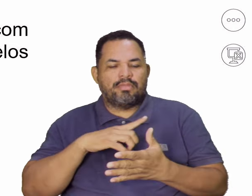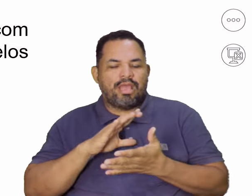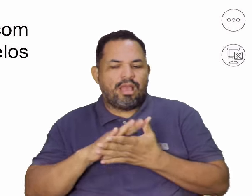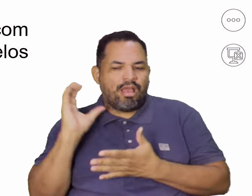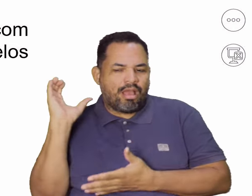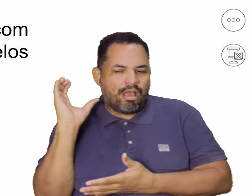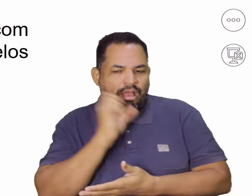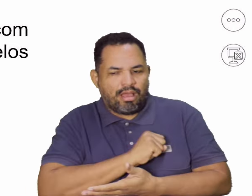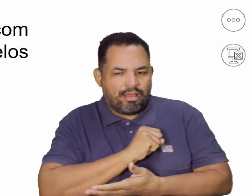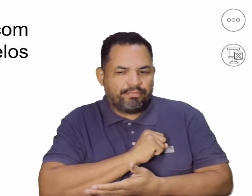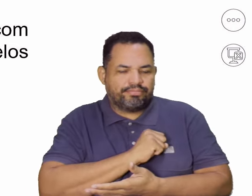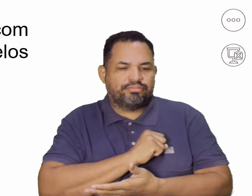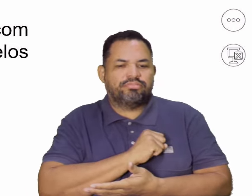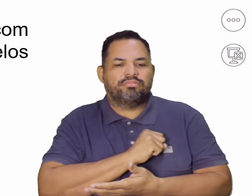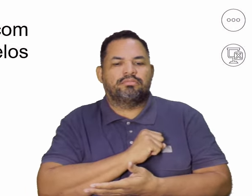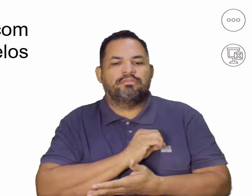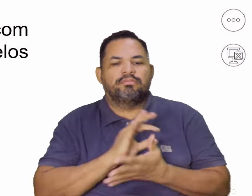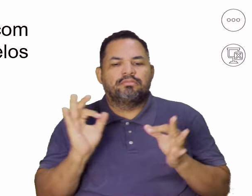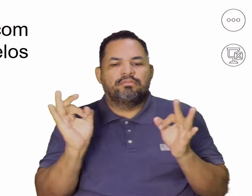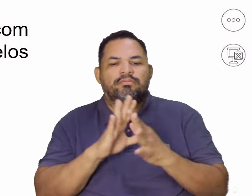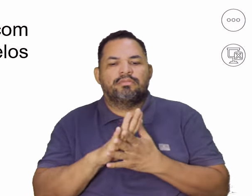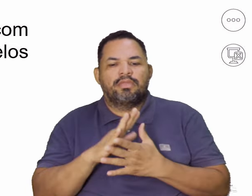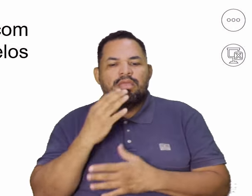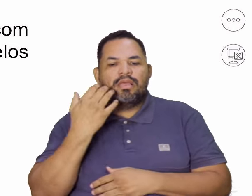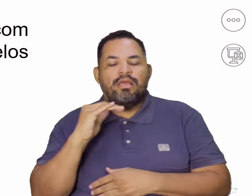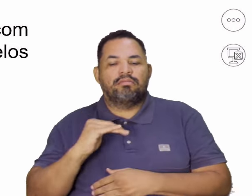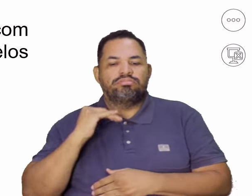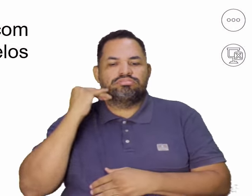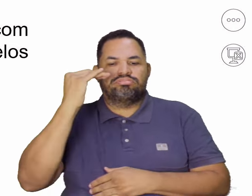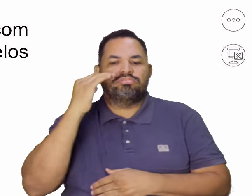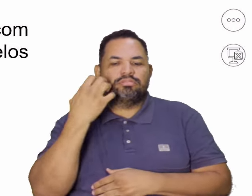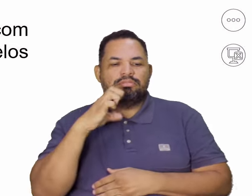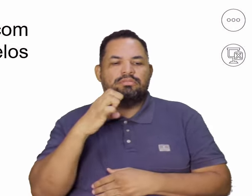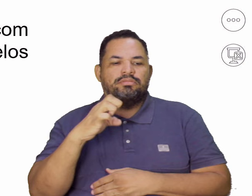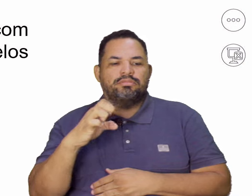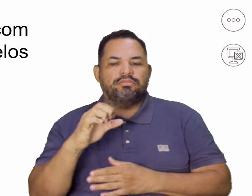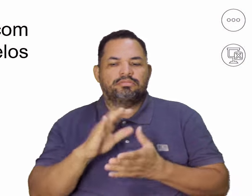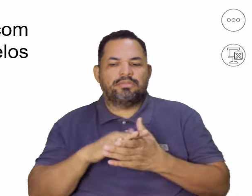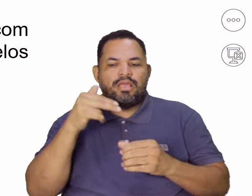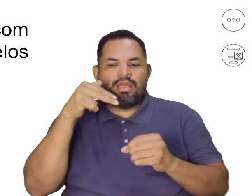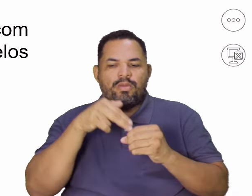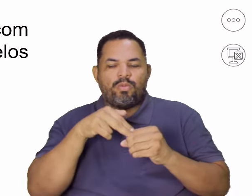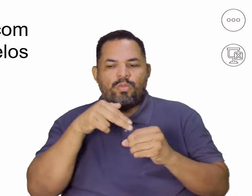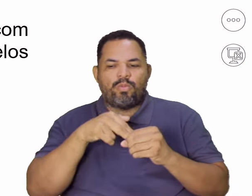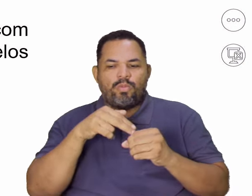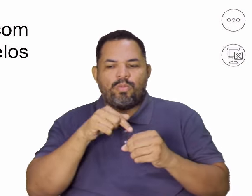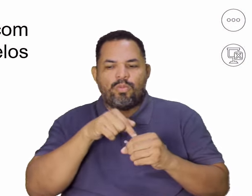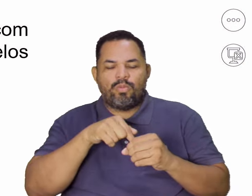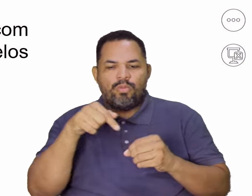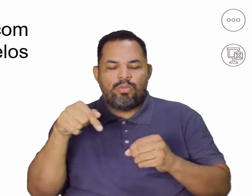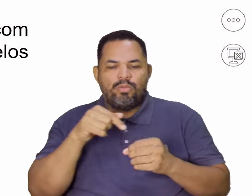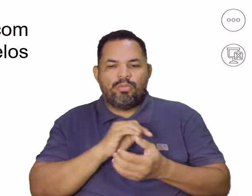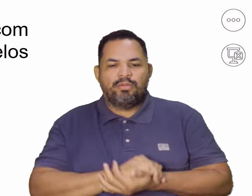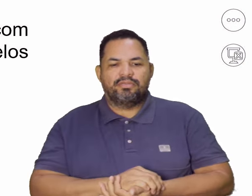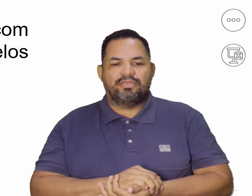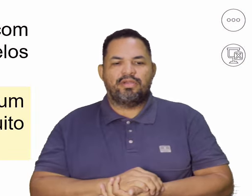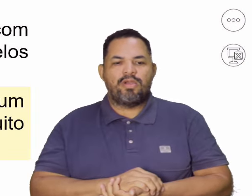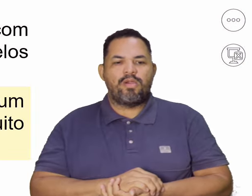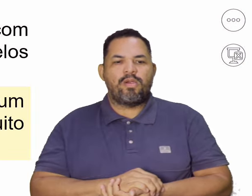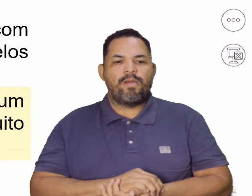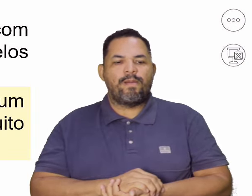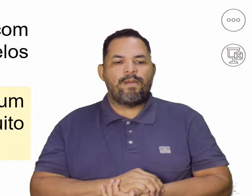por alta velocidade e portanto com Alta Energia pelos seus